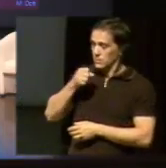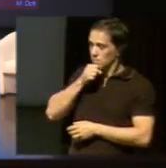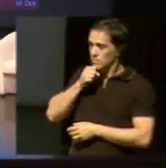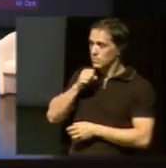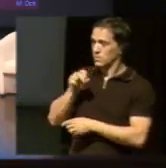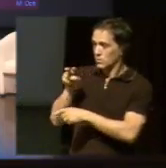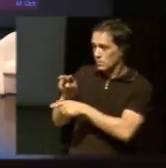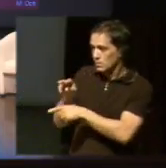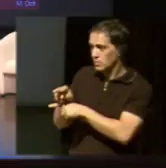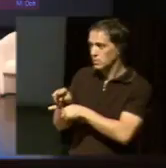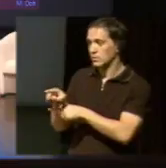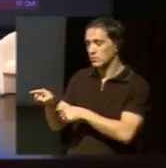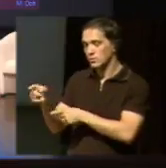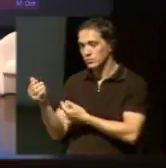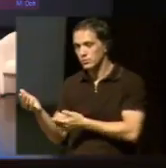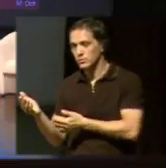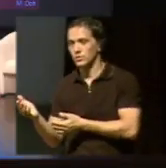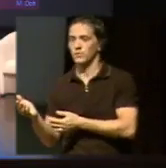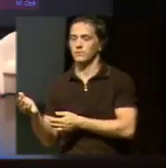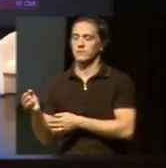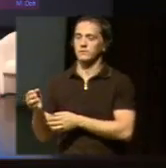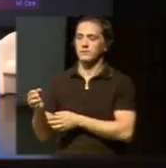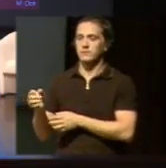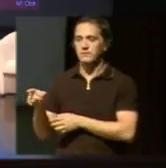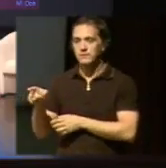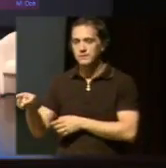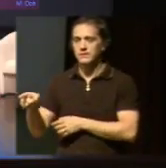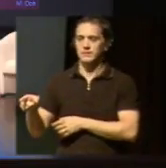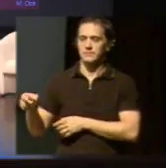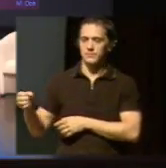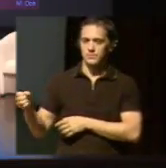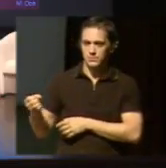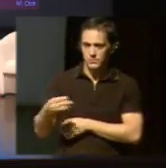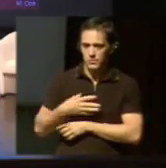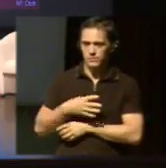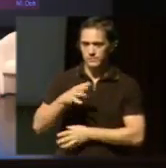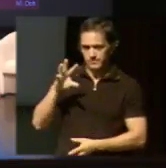desses jovens e suas biografias. E a novidade, que é a conclusão agora,